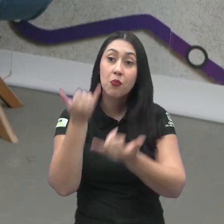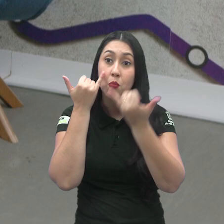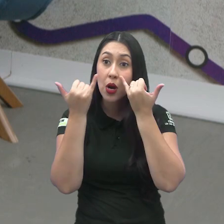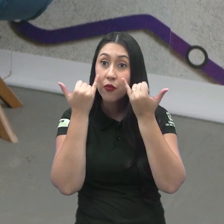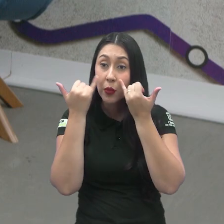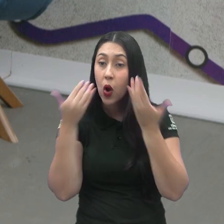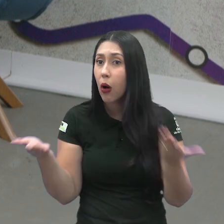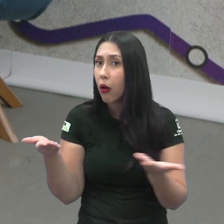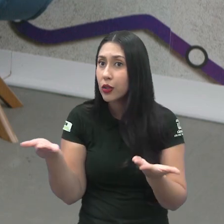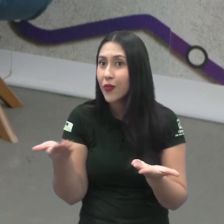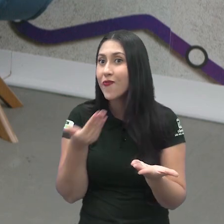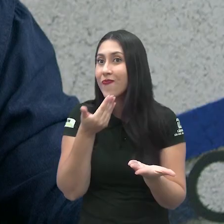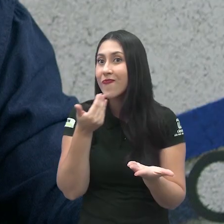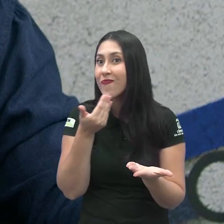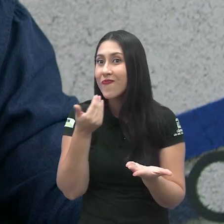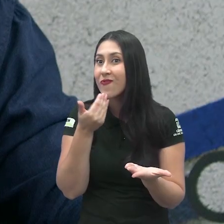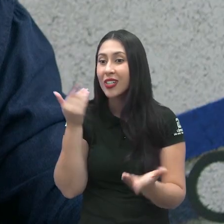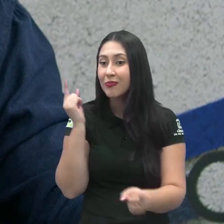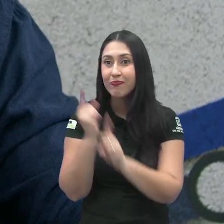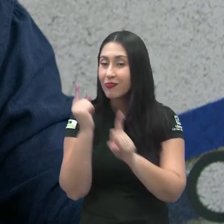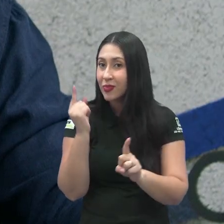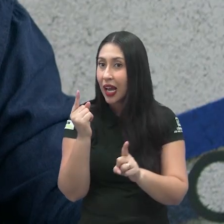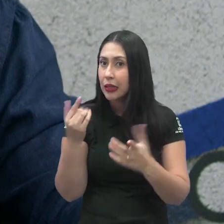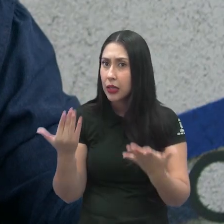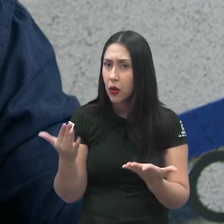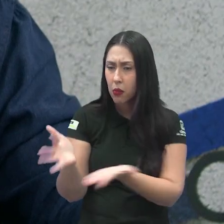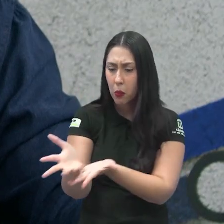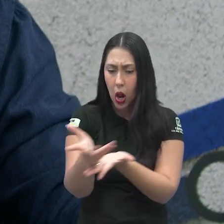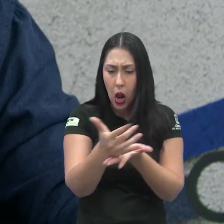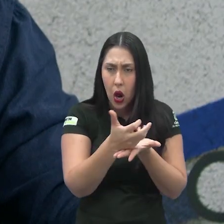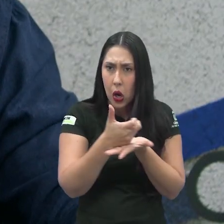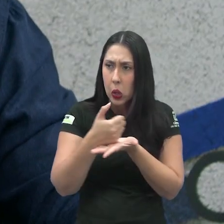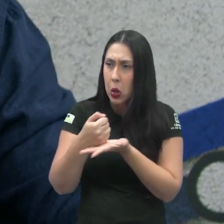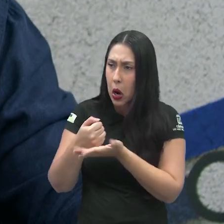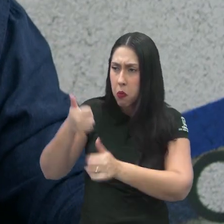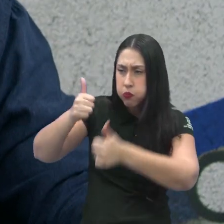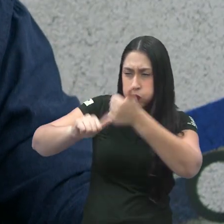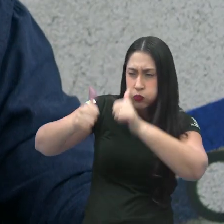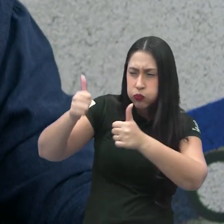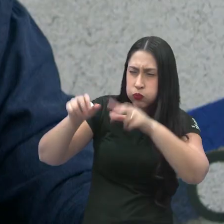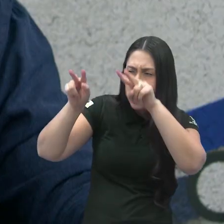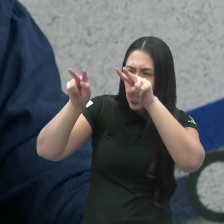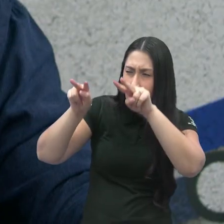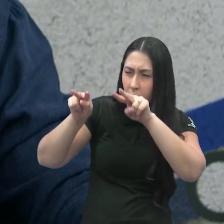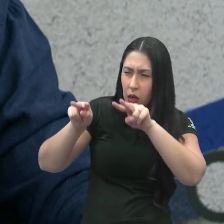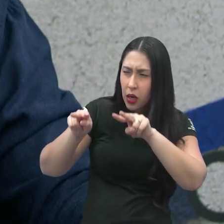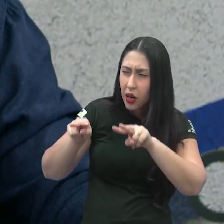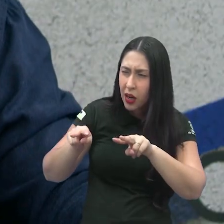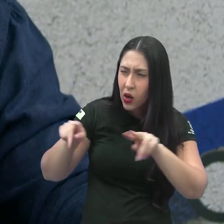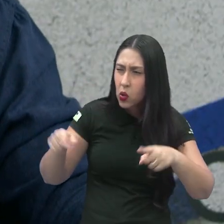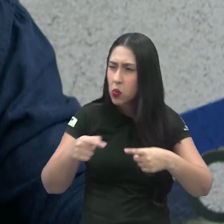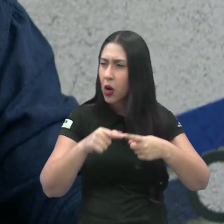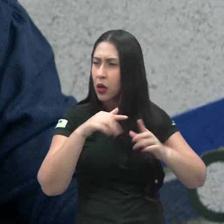tipo são bastante mais acessíveis e uma pessoa que consegue analisar de maneira muito crítica e analisar de maneira muito